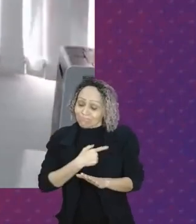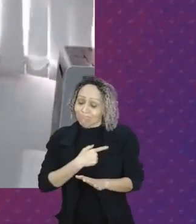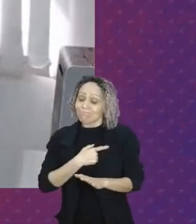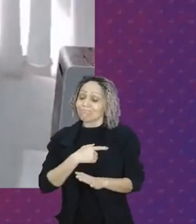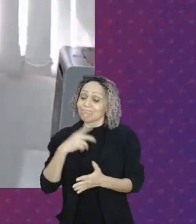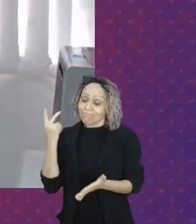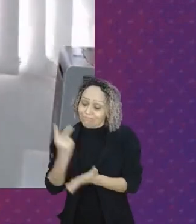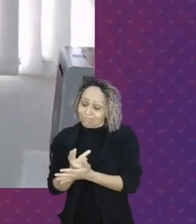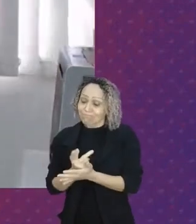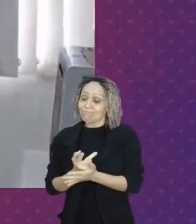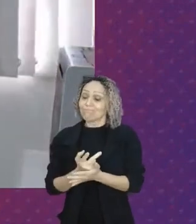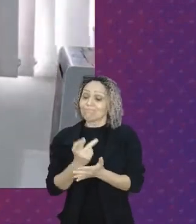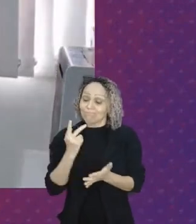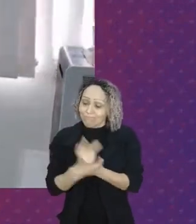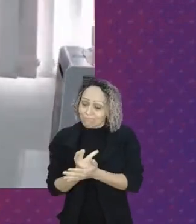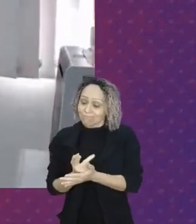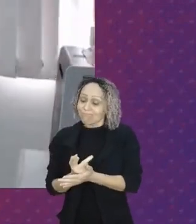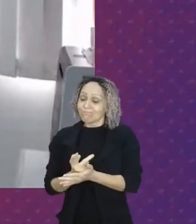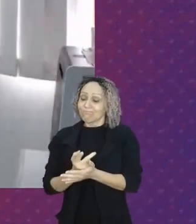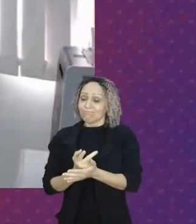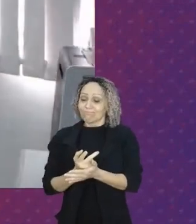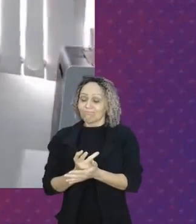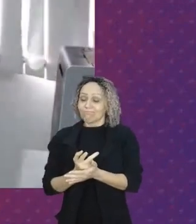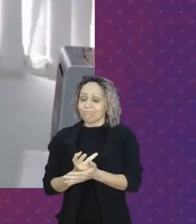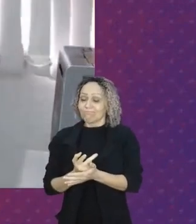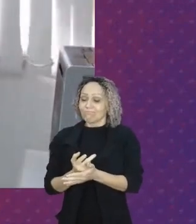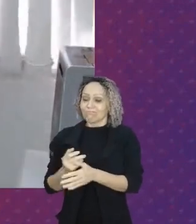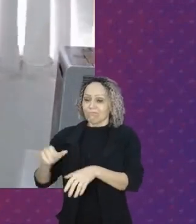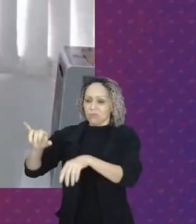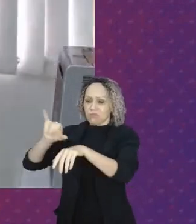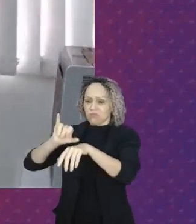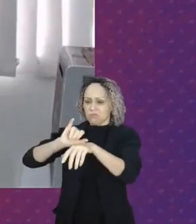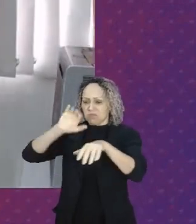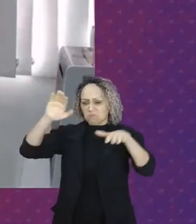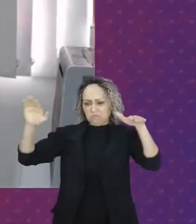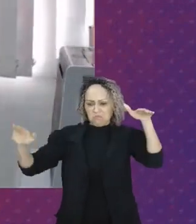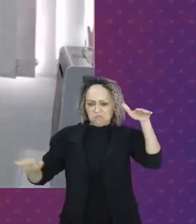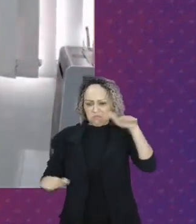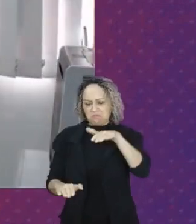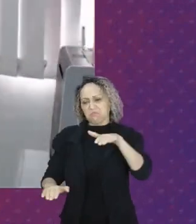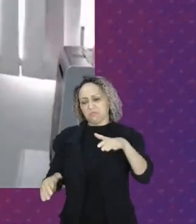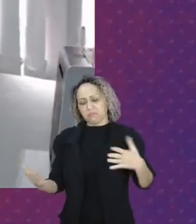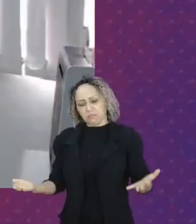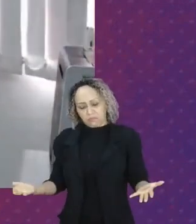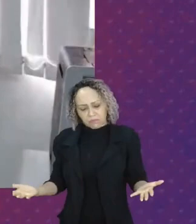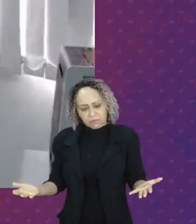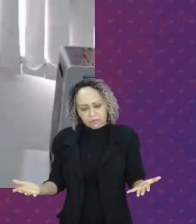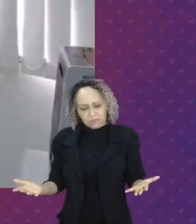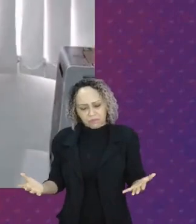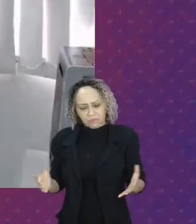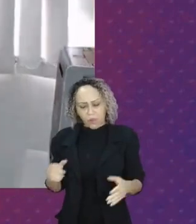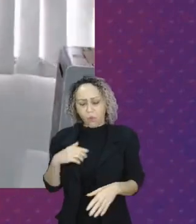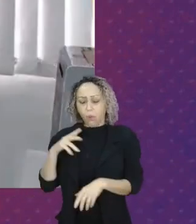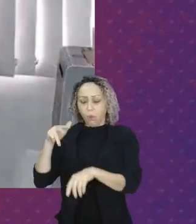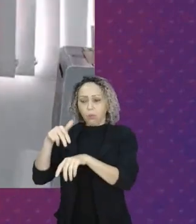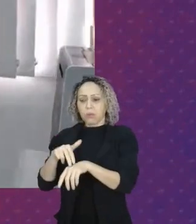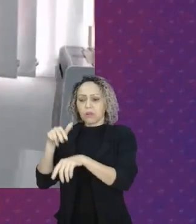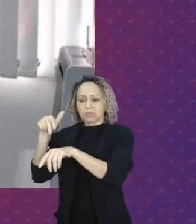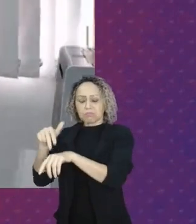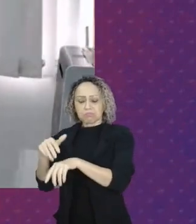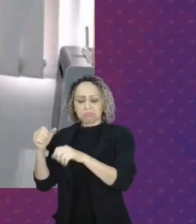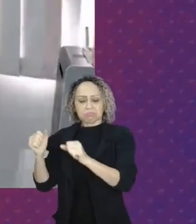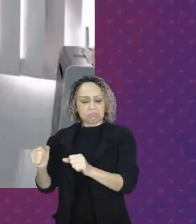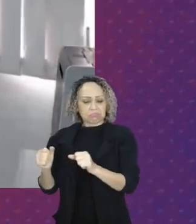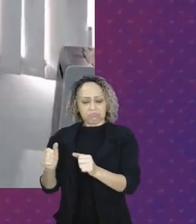ocupando o espaço de poder, ou a mulher não se coloca. Então, essa é a verdadeira interrogação. Se somos, nós que estamos